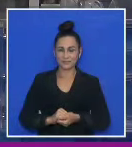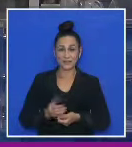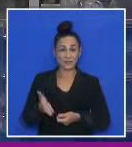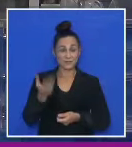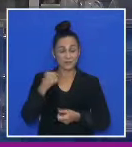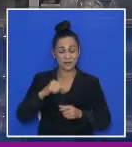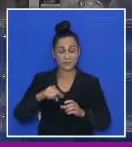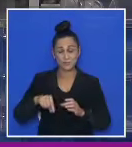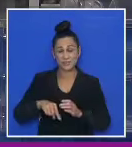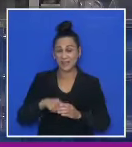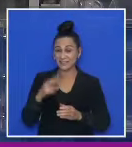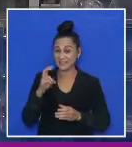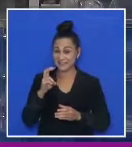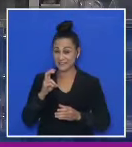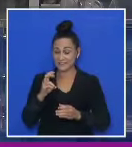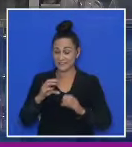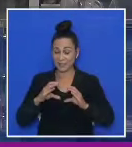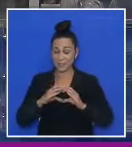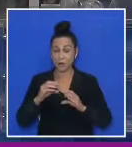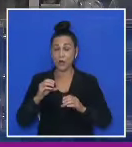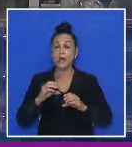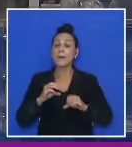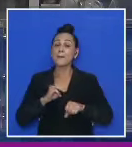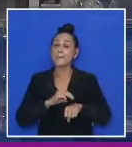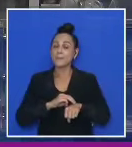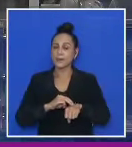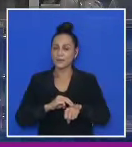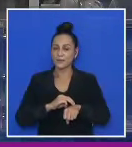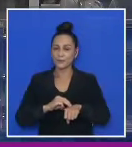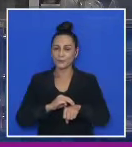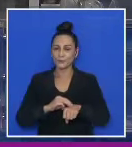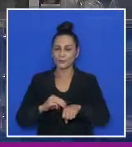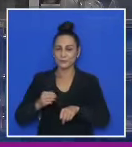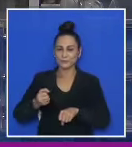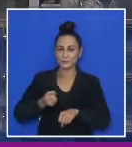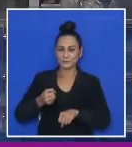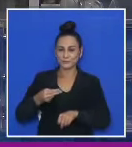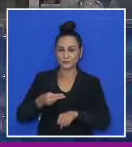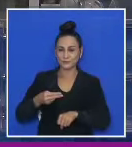Vamos à quinta bola. Bola marrom número 24.